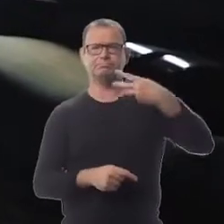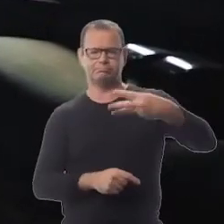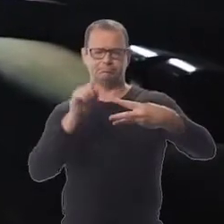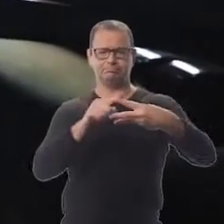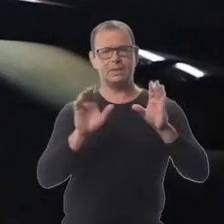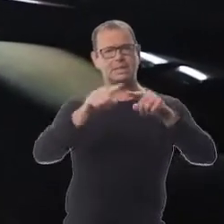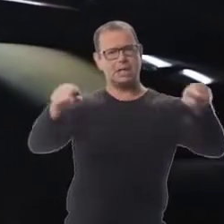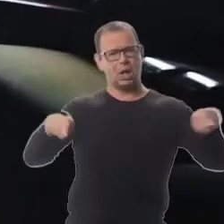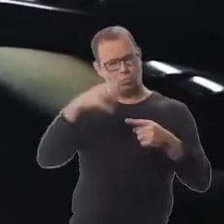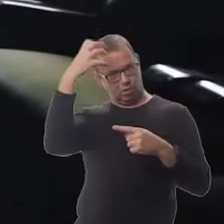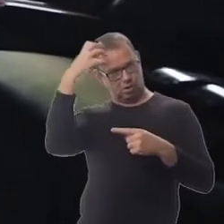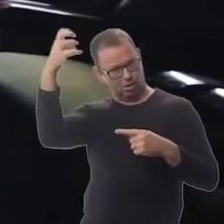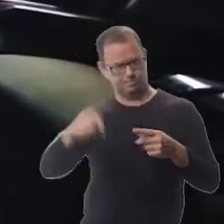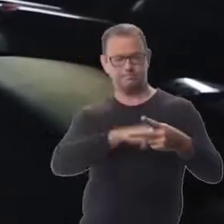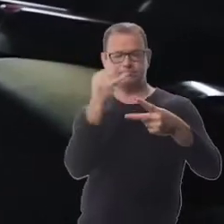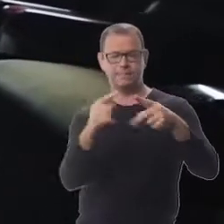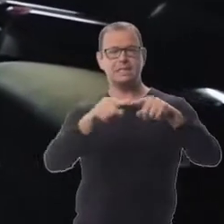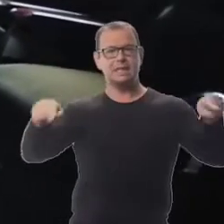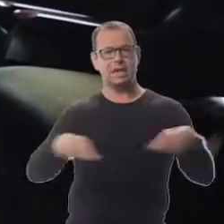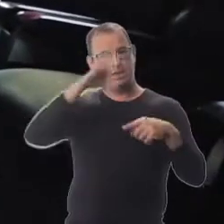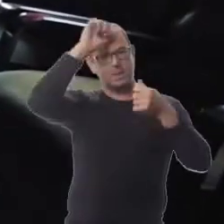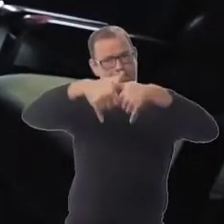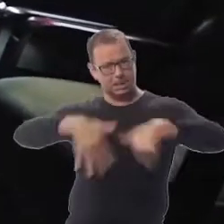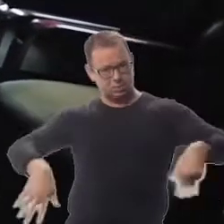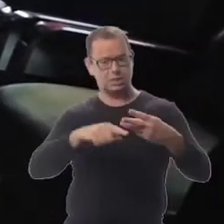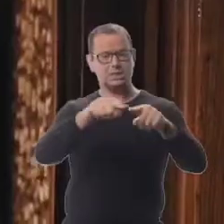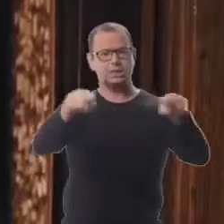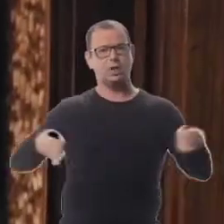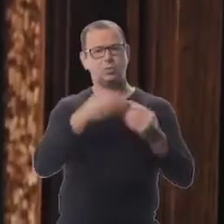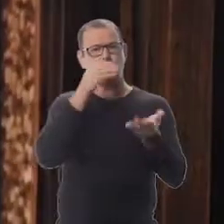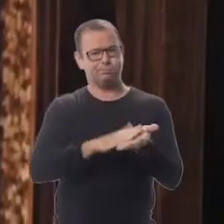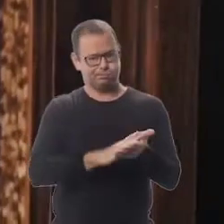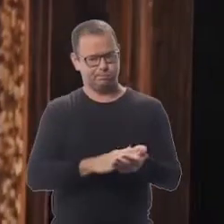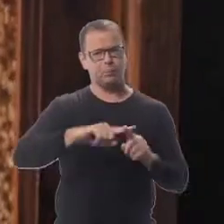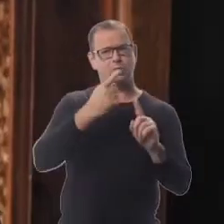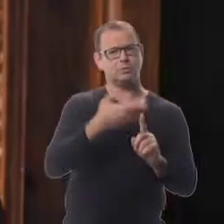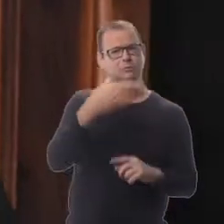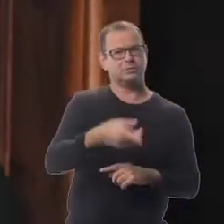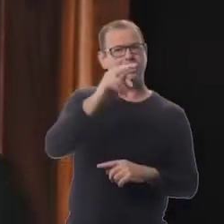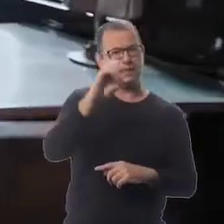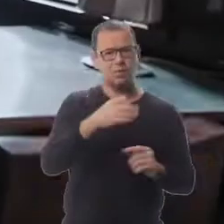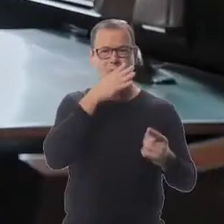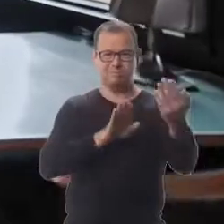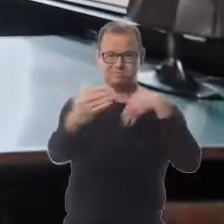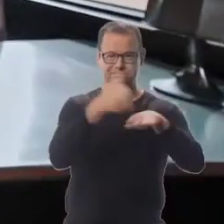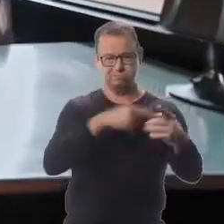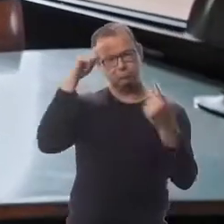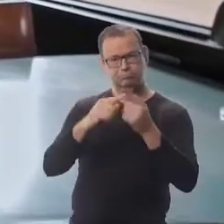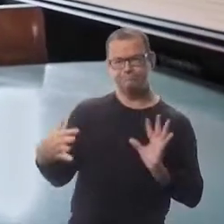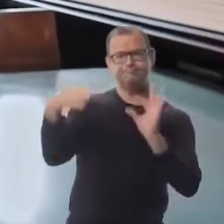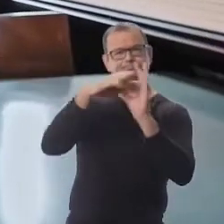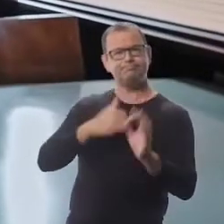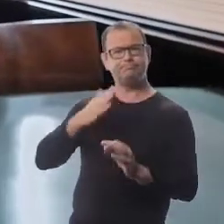o Salão Real, o Salão dos Ministros e o Salão Restaurante. Em 1930, a Companhia dos Caminhos de Ferro